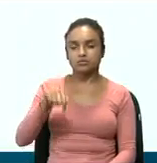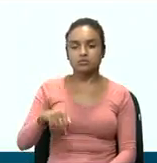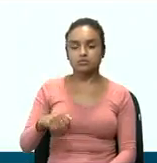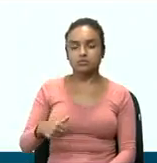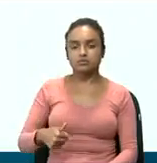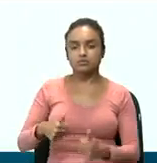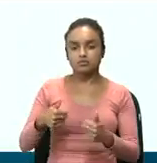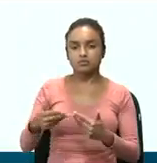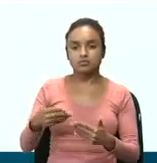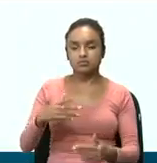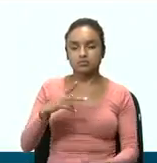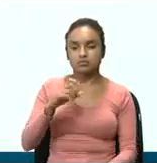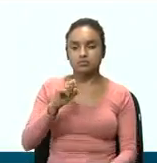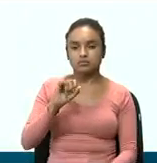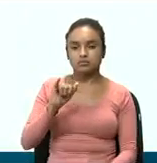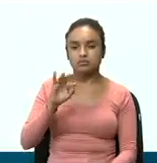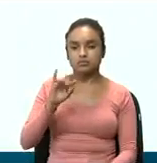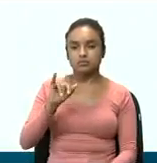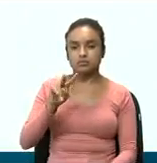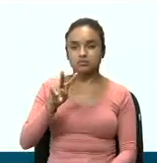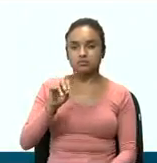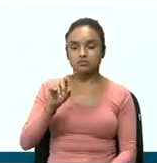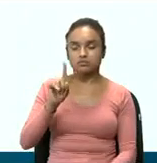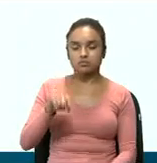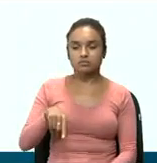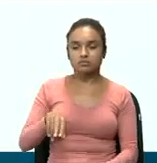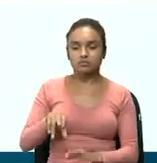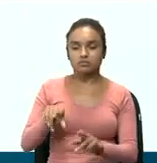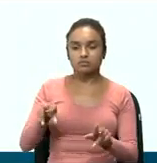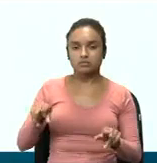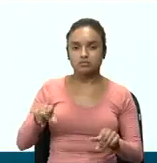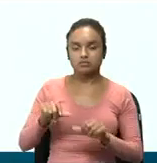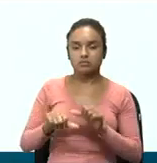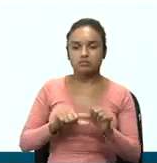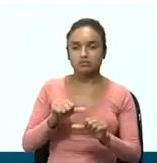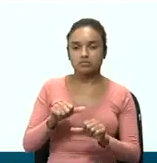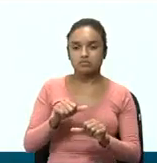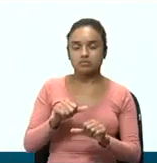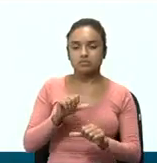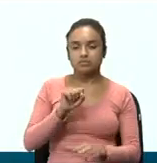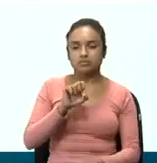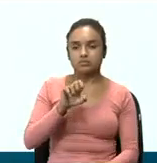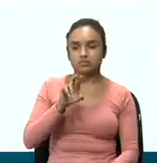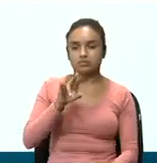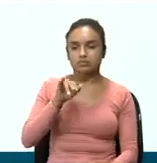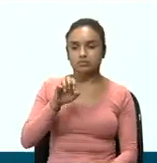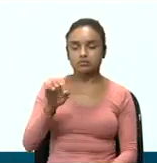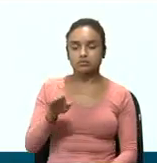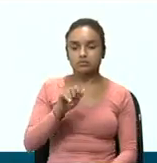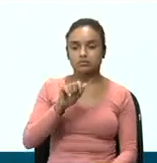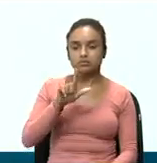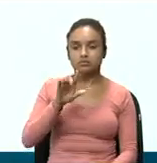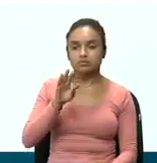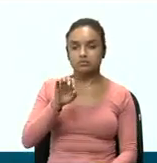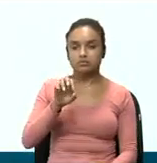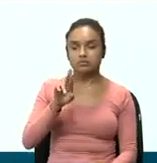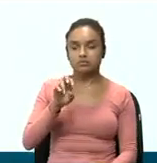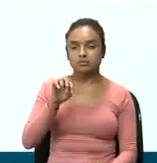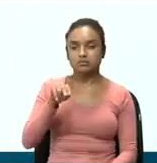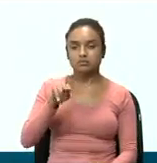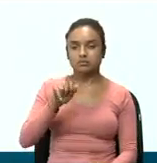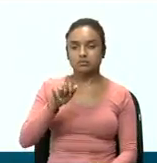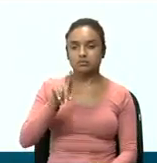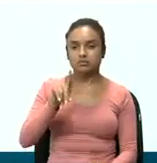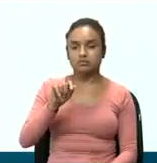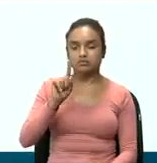positivo. Nós temos aqui, então, uma série alternada. Então, ele sempre vai ser positivo, negativo, positivo,